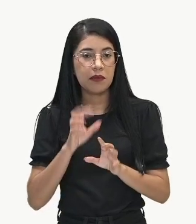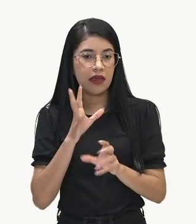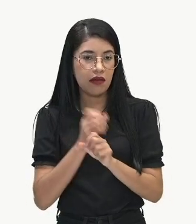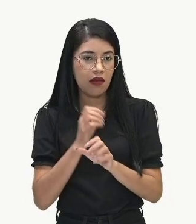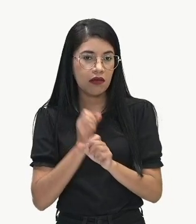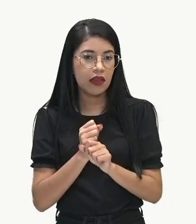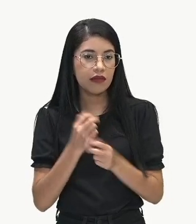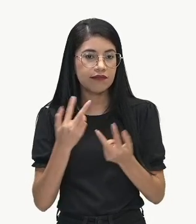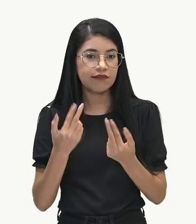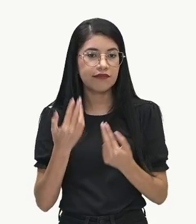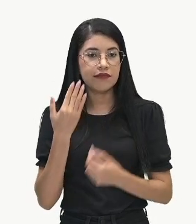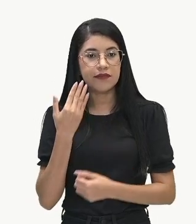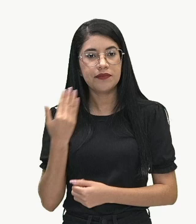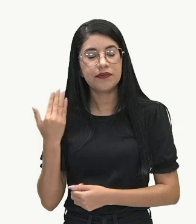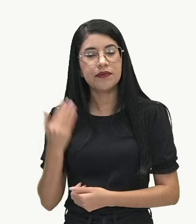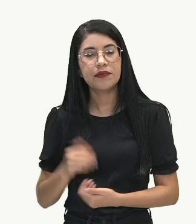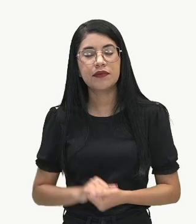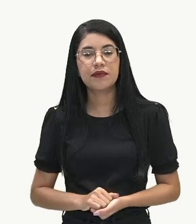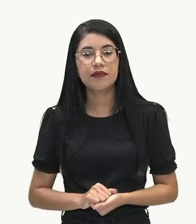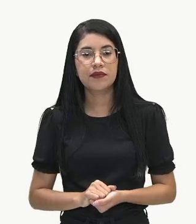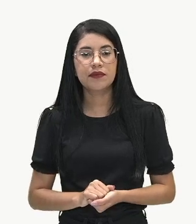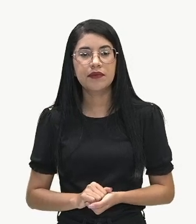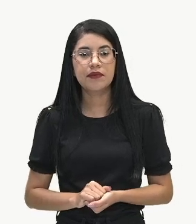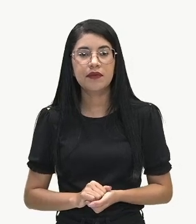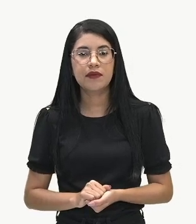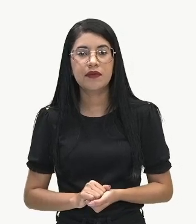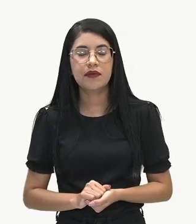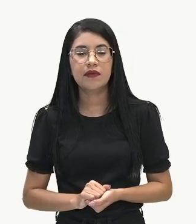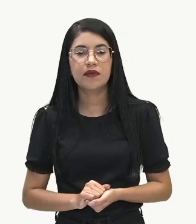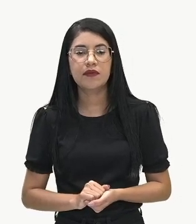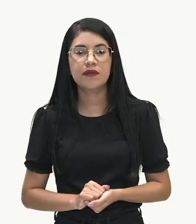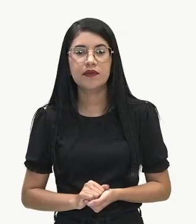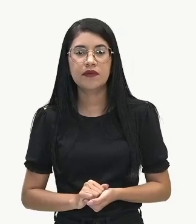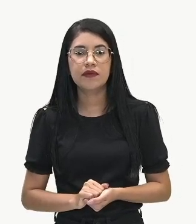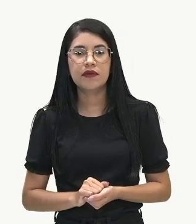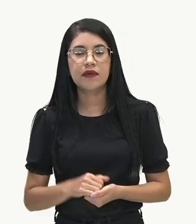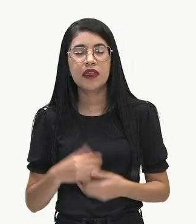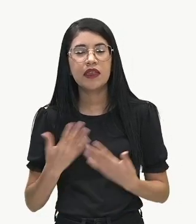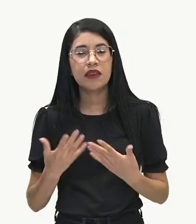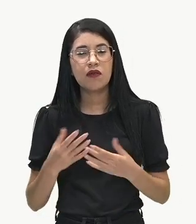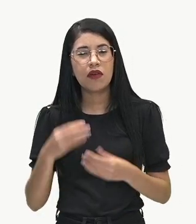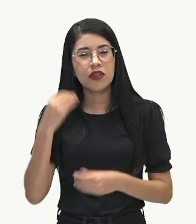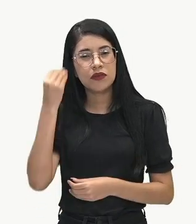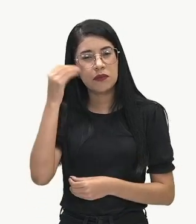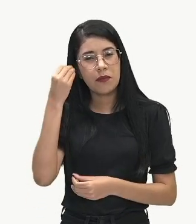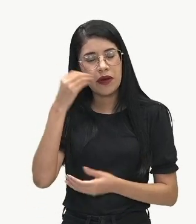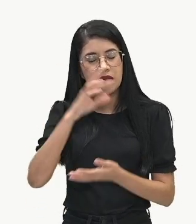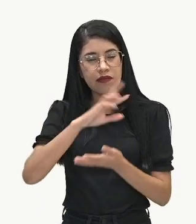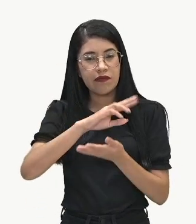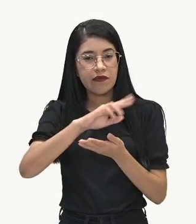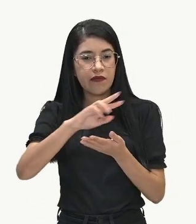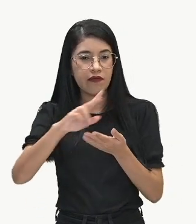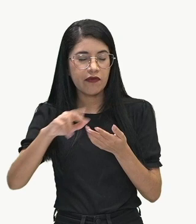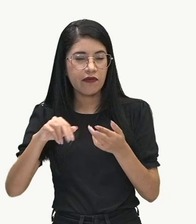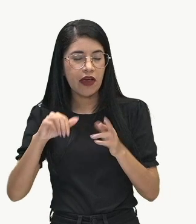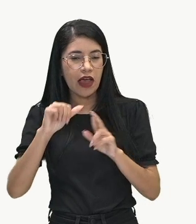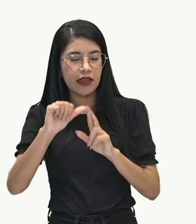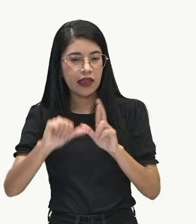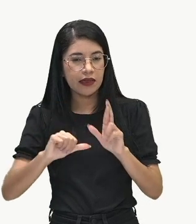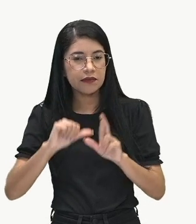vamos adiante. Então foram feitas várias reações químicas para que a